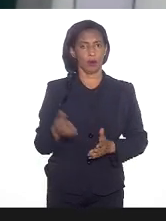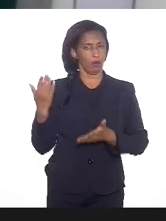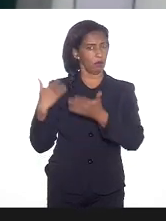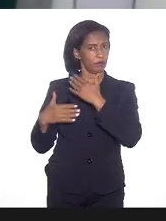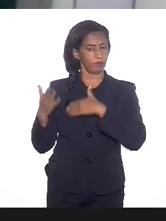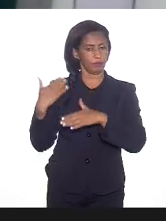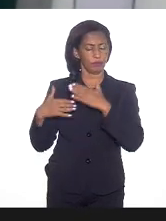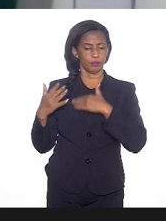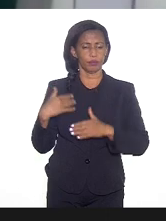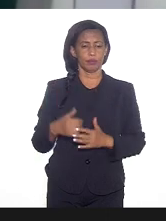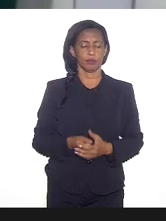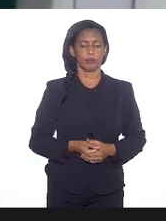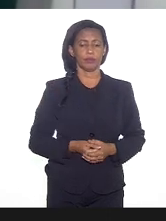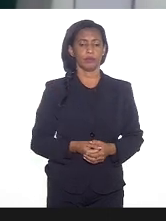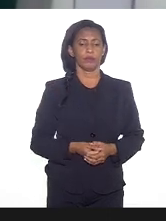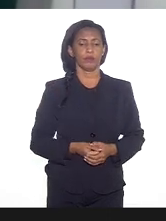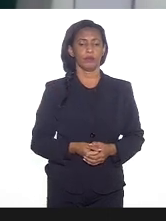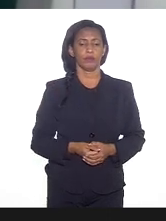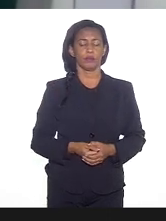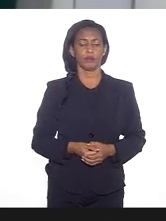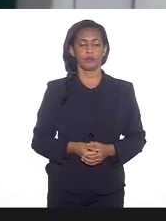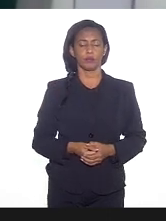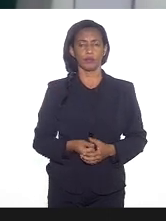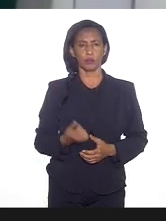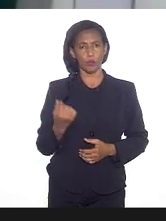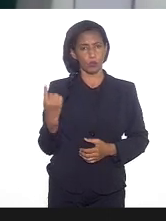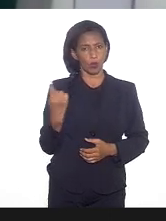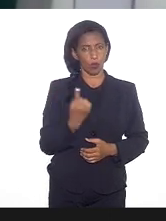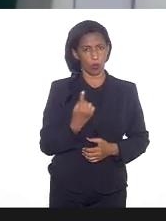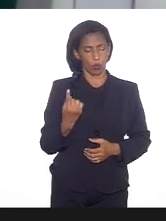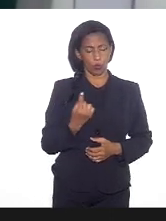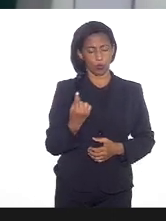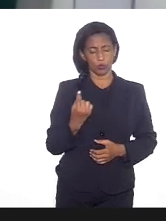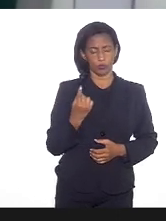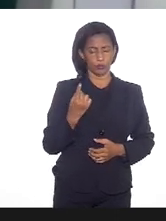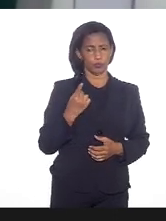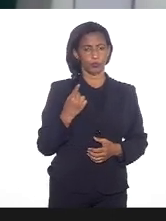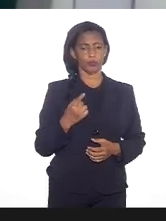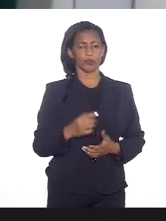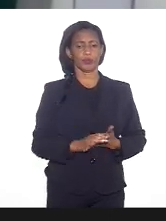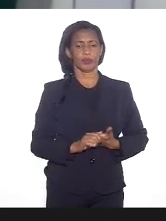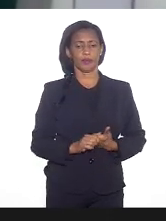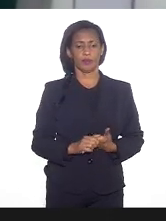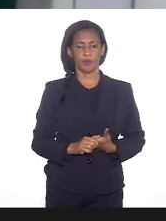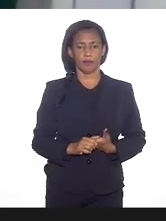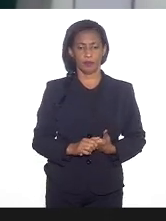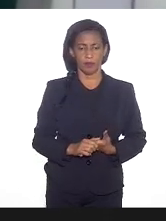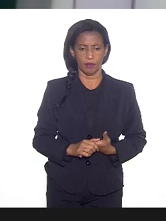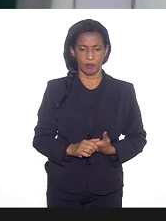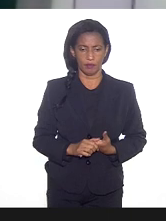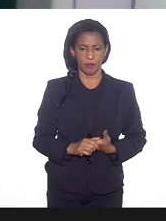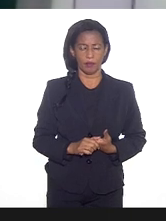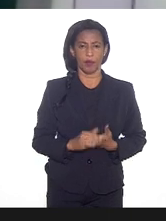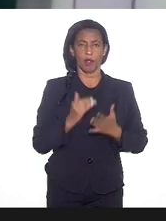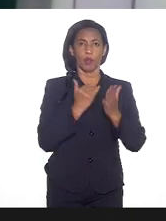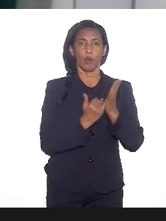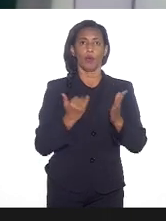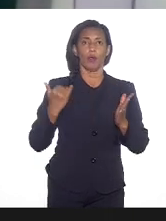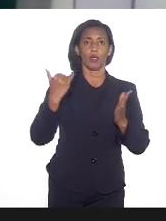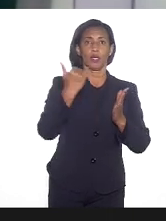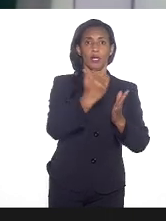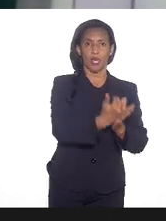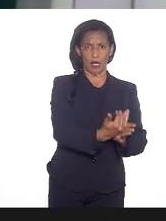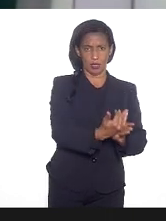anteriormente sobre o relatório. Uma delas, vou começar pela mais curta, é um acréscimo que nós fizemos